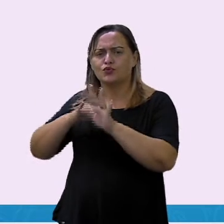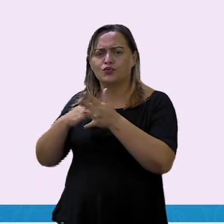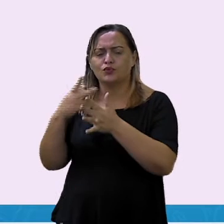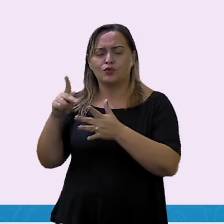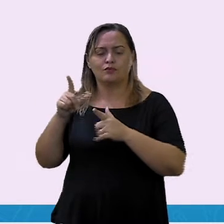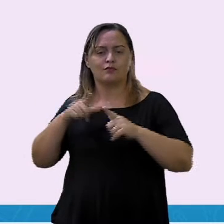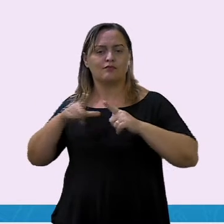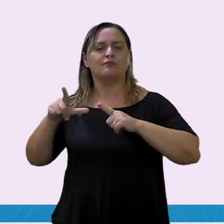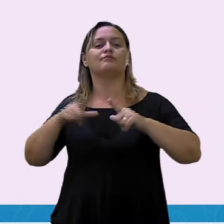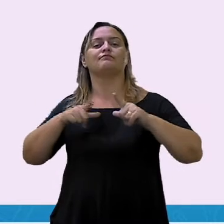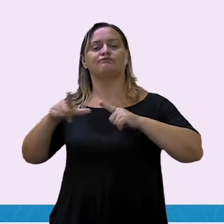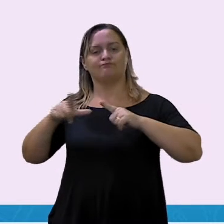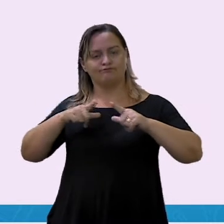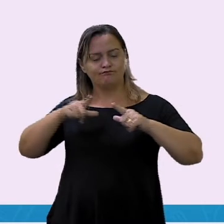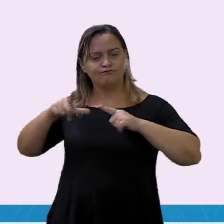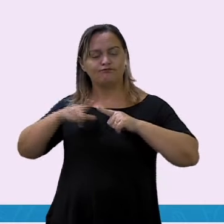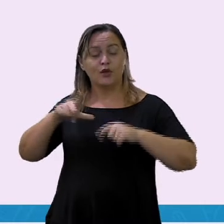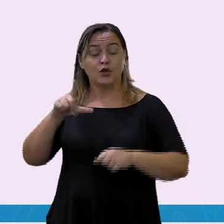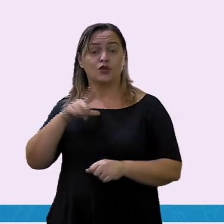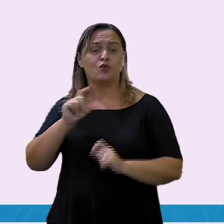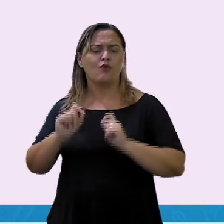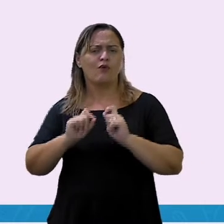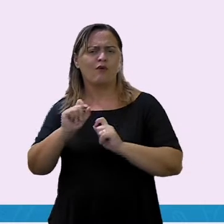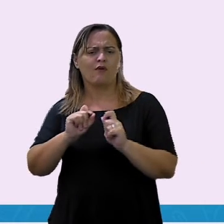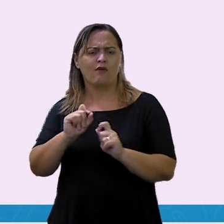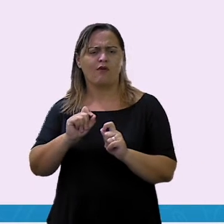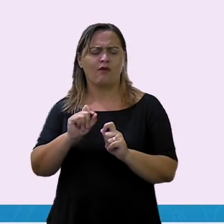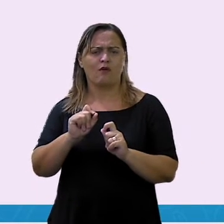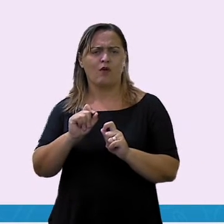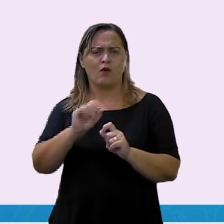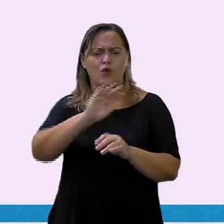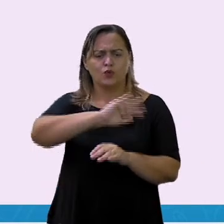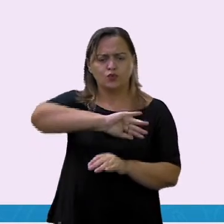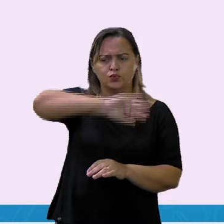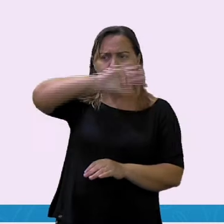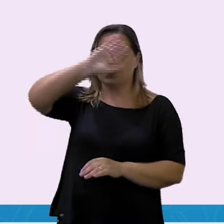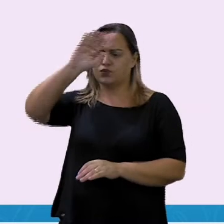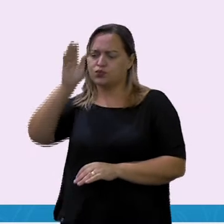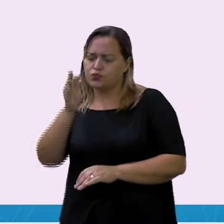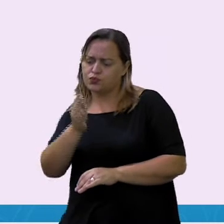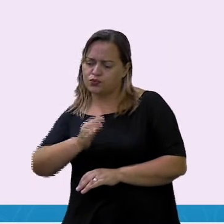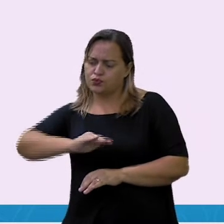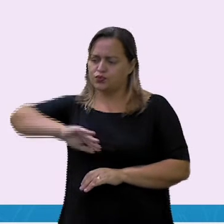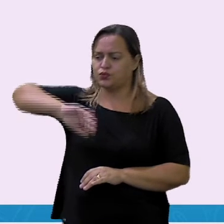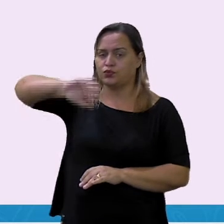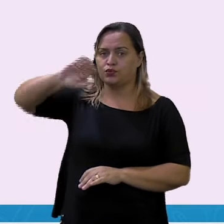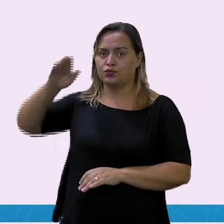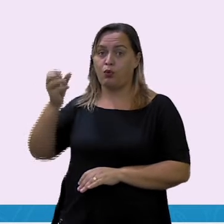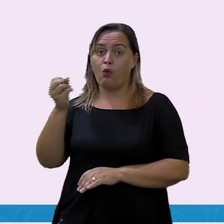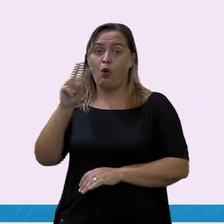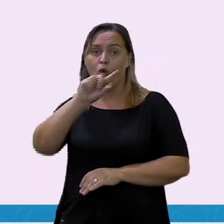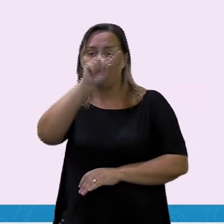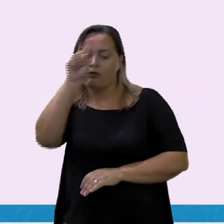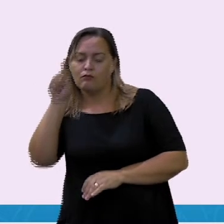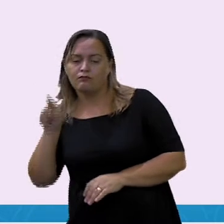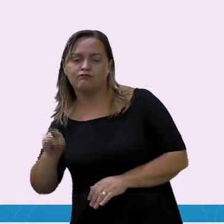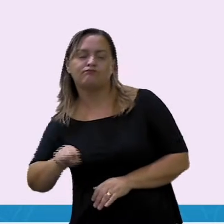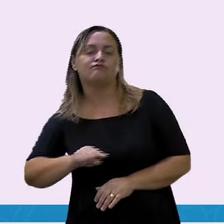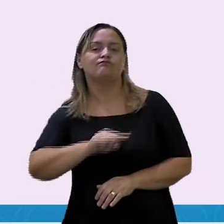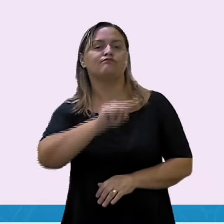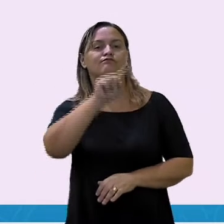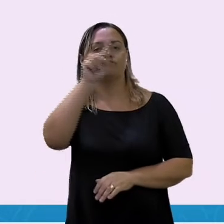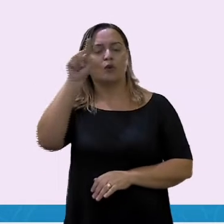armado com formas arredondadas, linhas e curvas. Esse foi um recurso muito usado nos edifícios